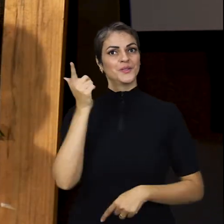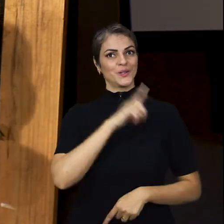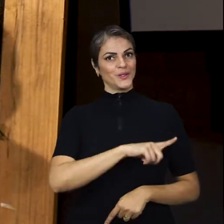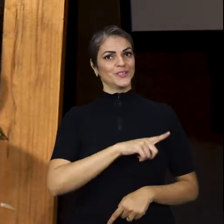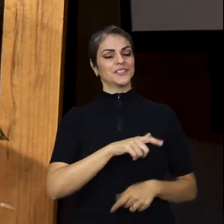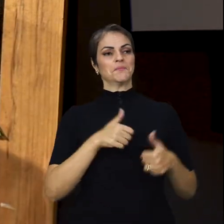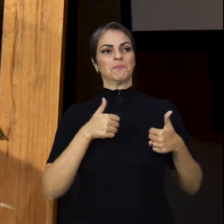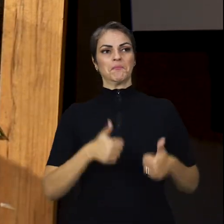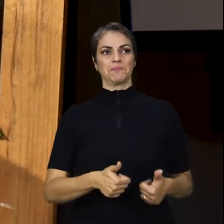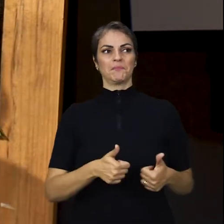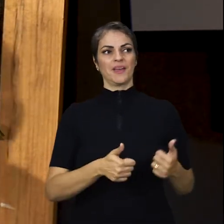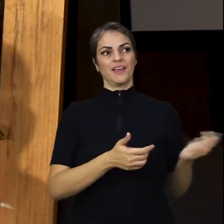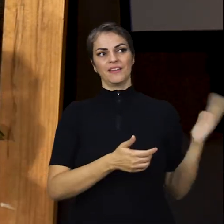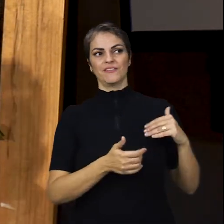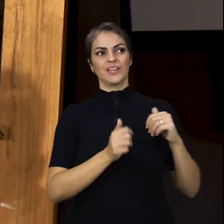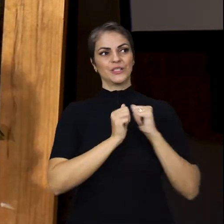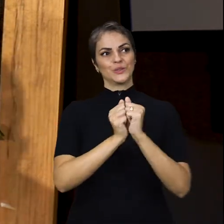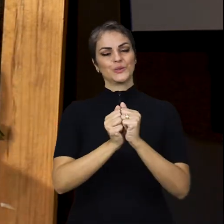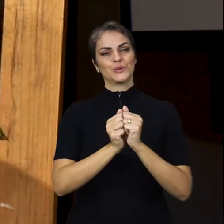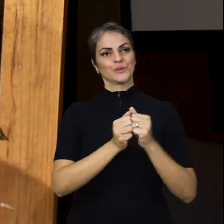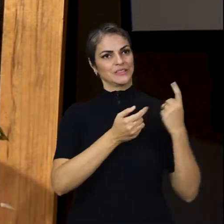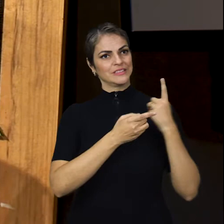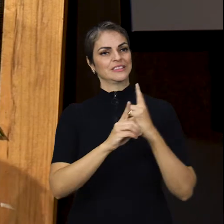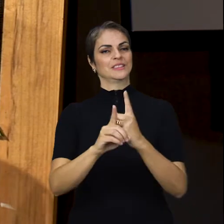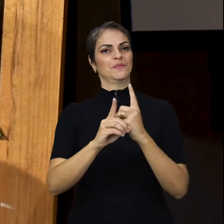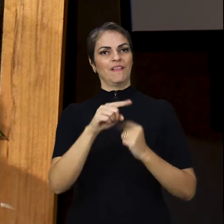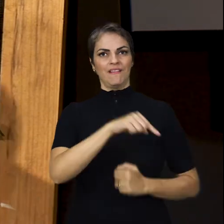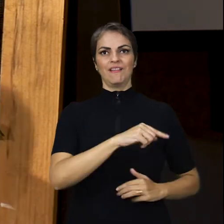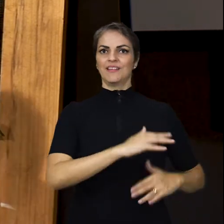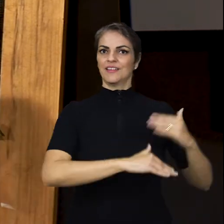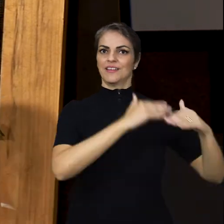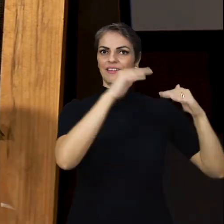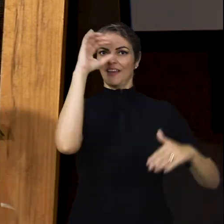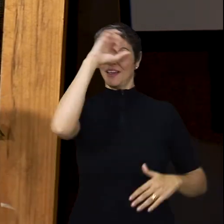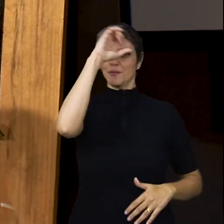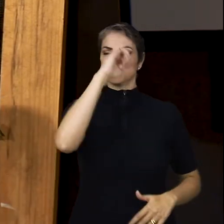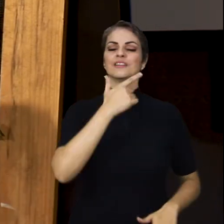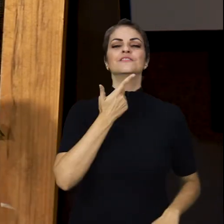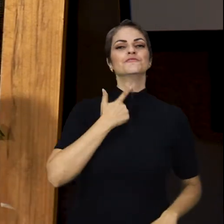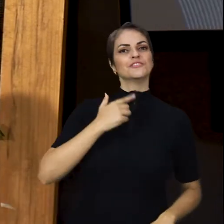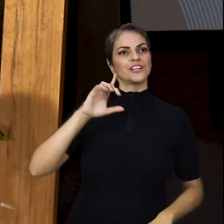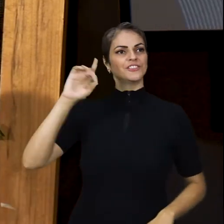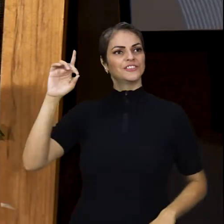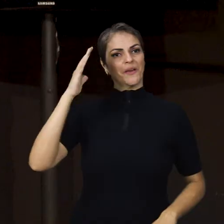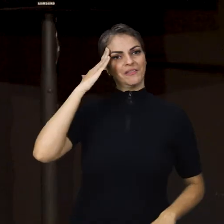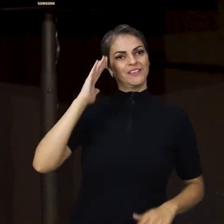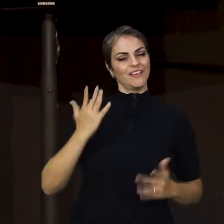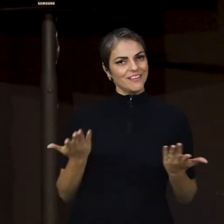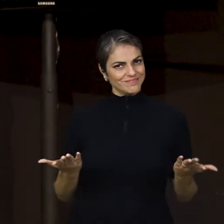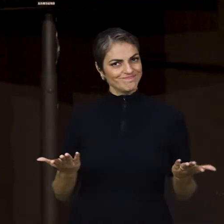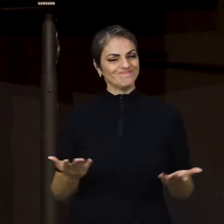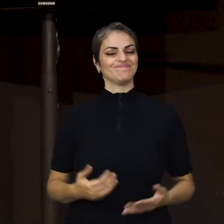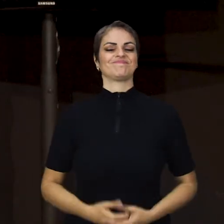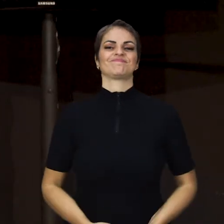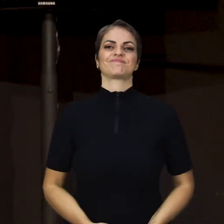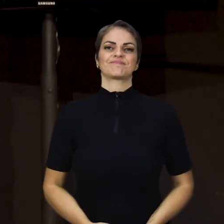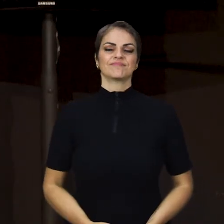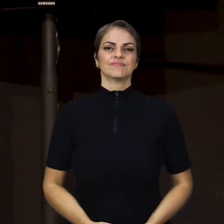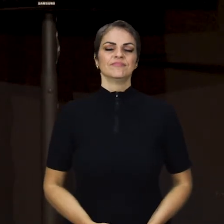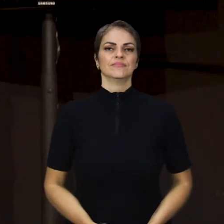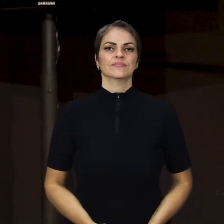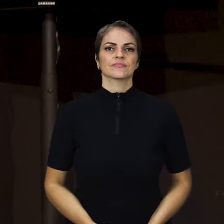jornada comigo, para que elas também cresçam e aprendam a respeito da vontade de Deus para a sua vida.